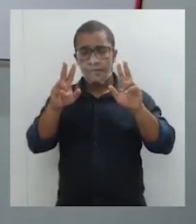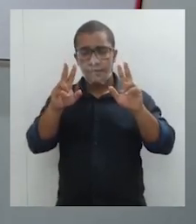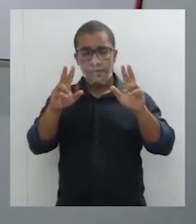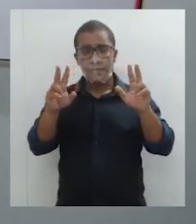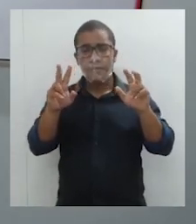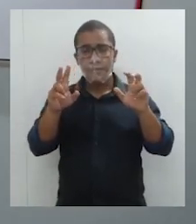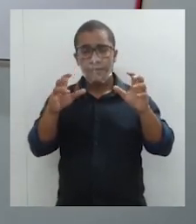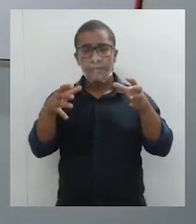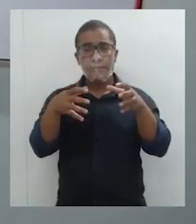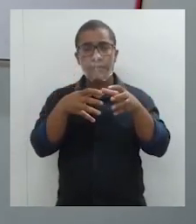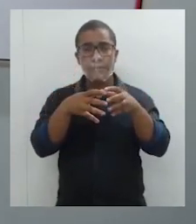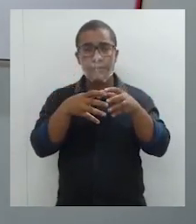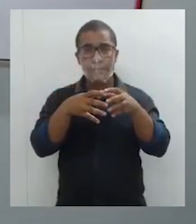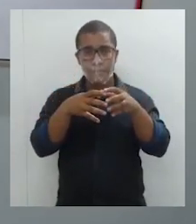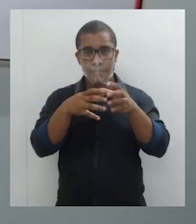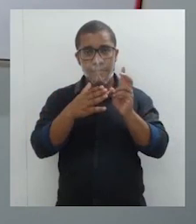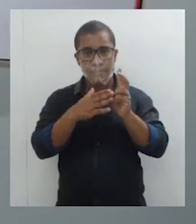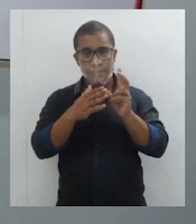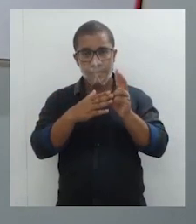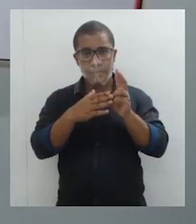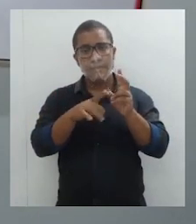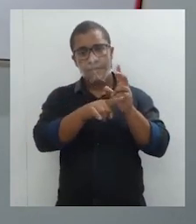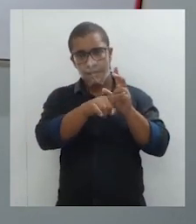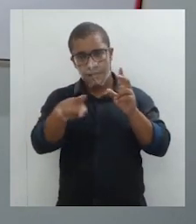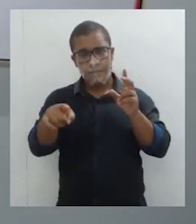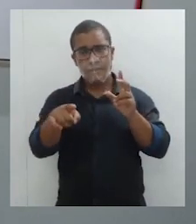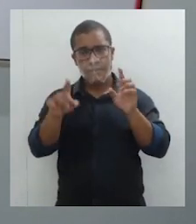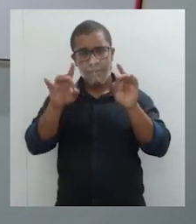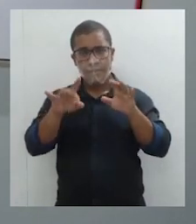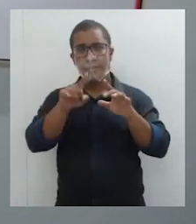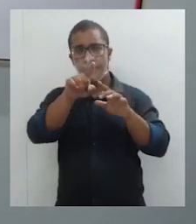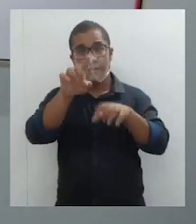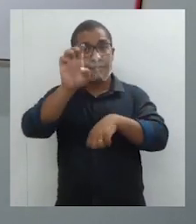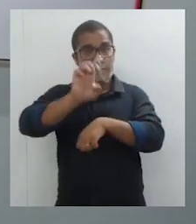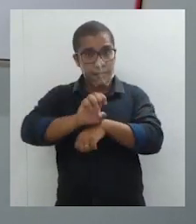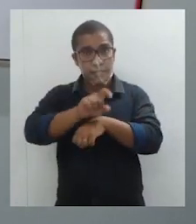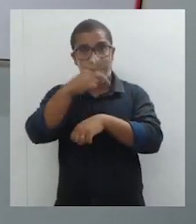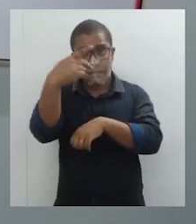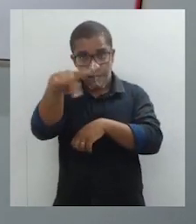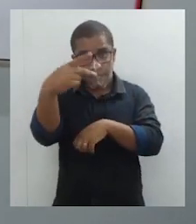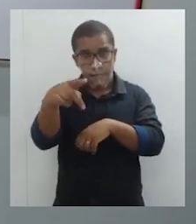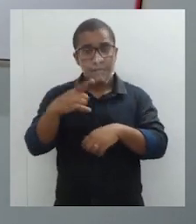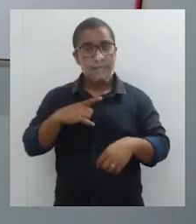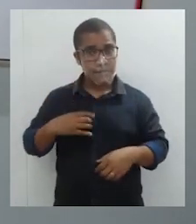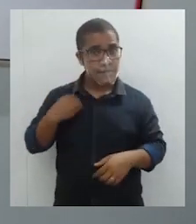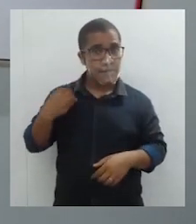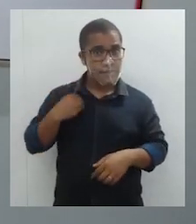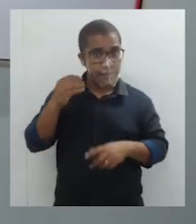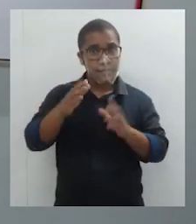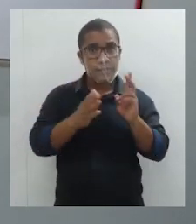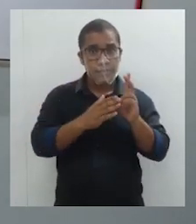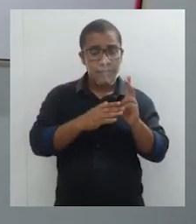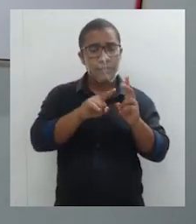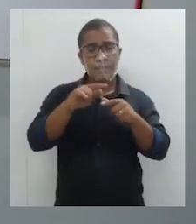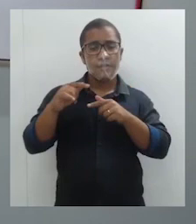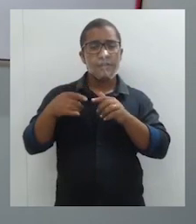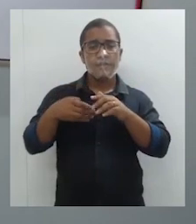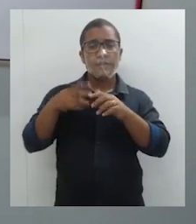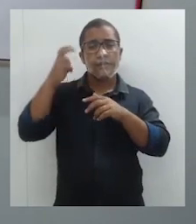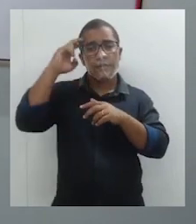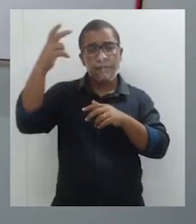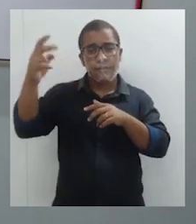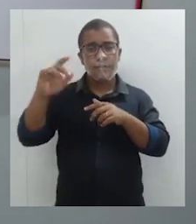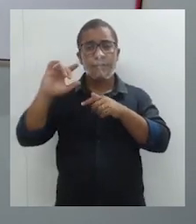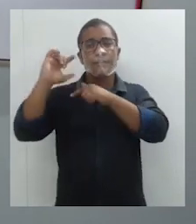tribo em especial dessas o seu estado para conhecer a sua cultura sua tradição Religiosa